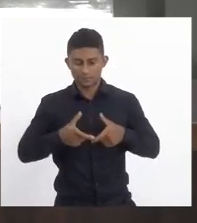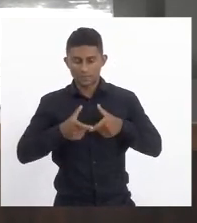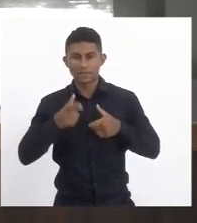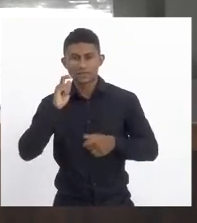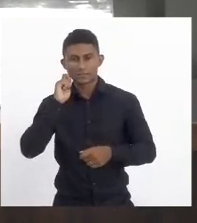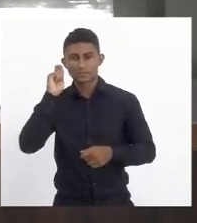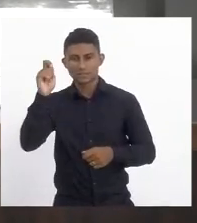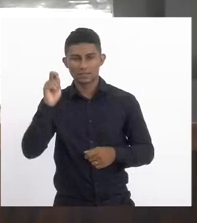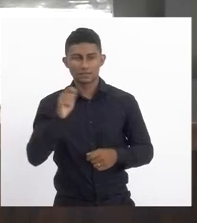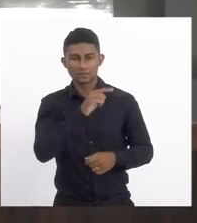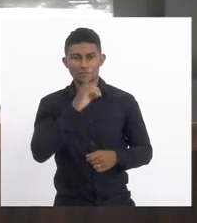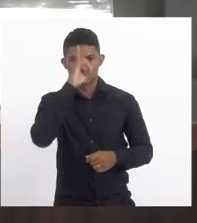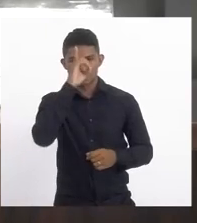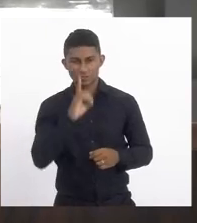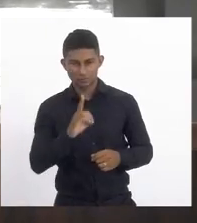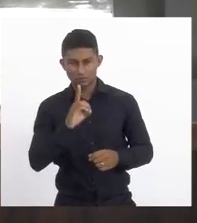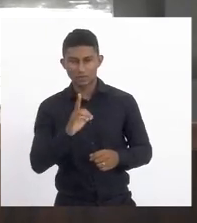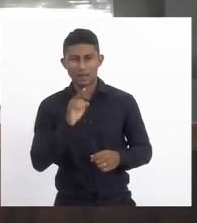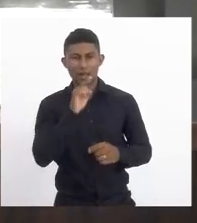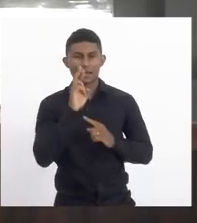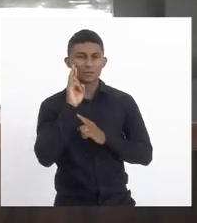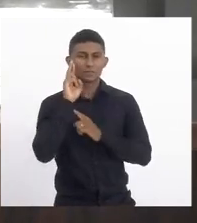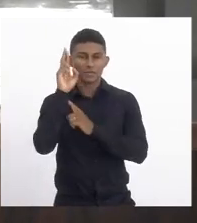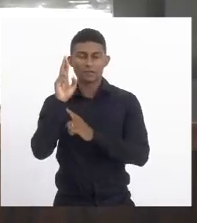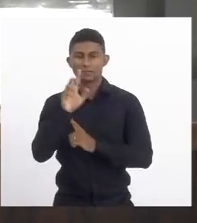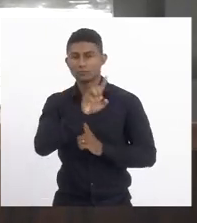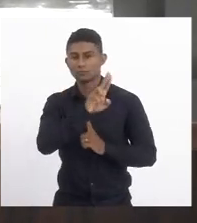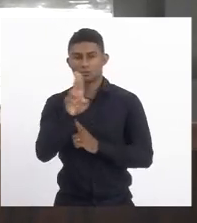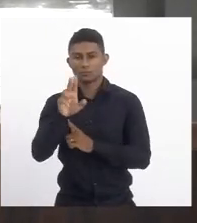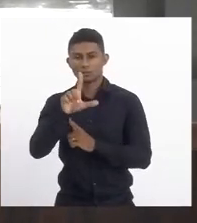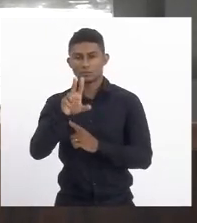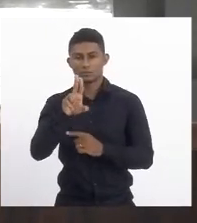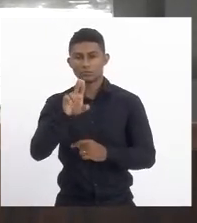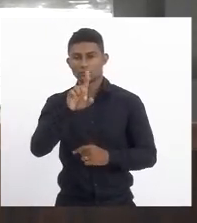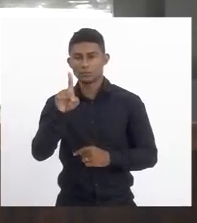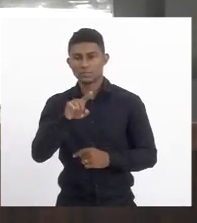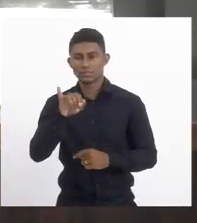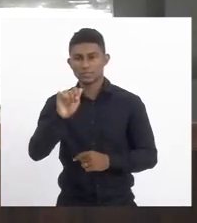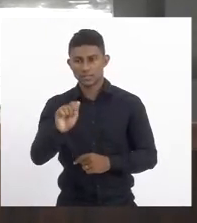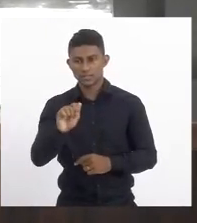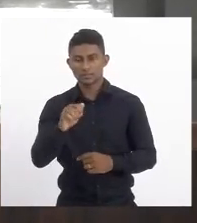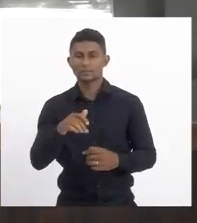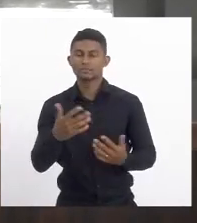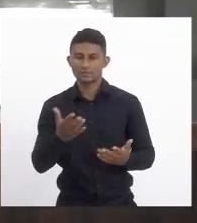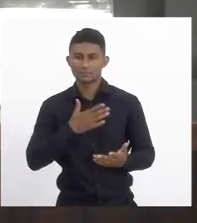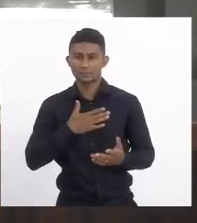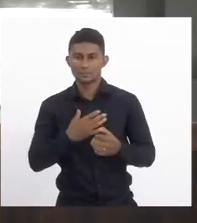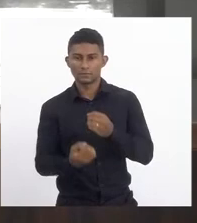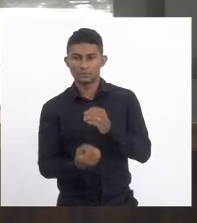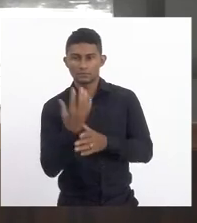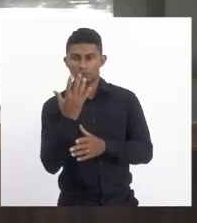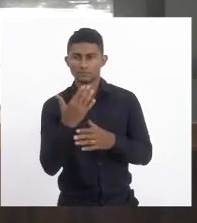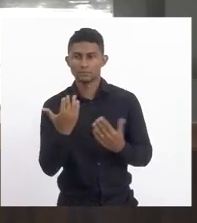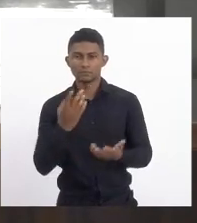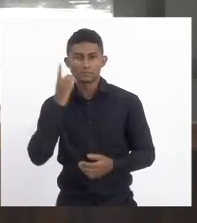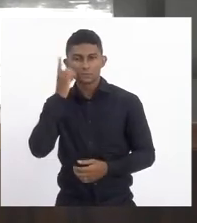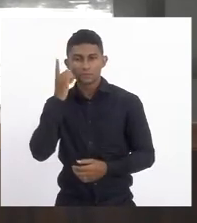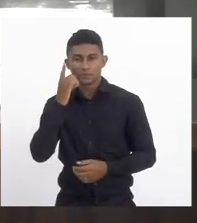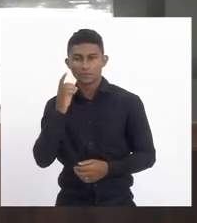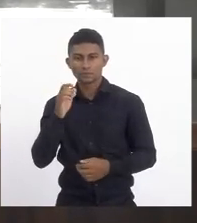pelo Instituto Expo Religião, Luzia Lacerda, de minha autoria. Deputado André